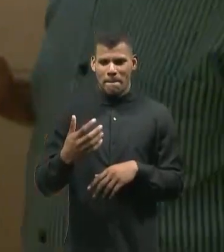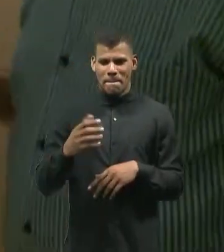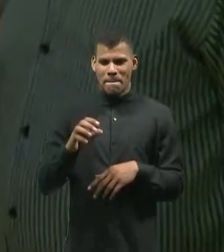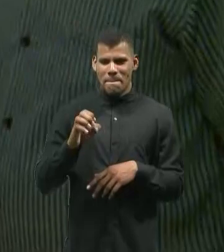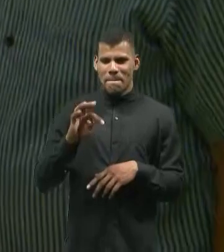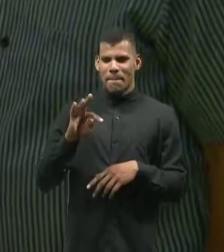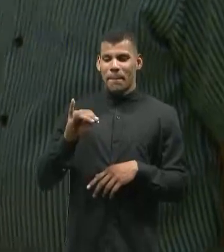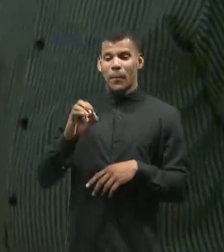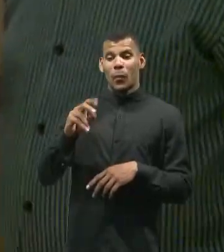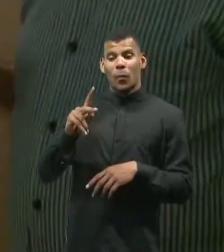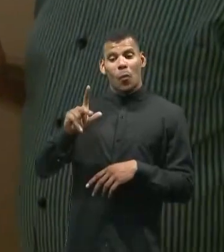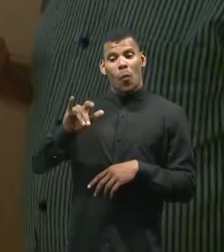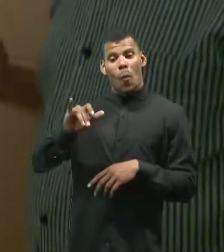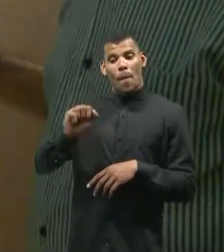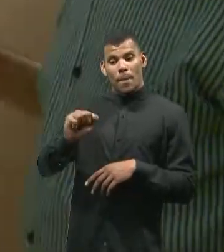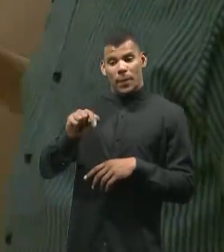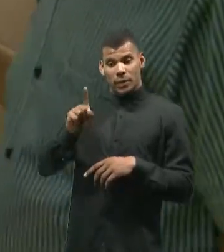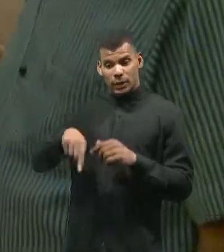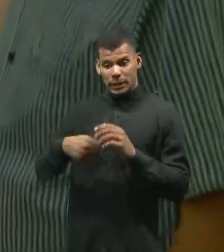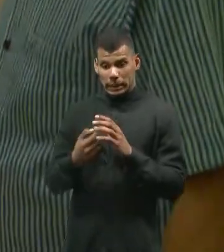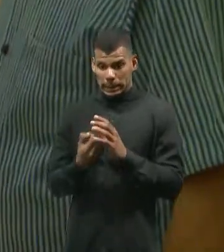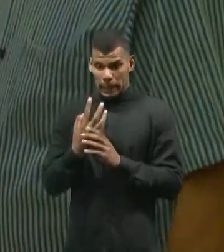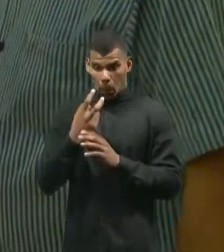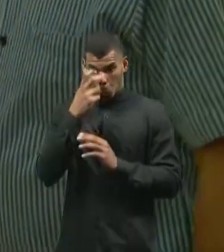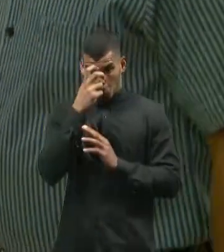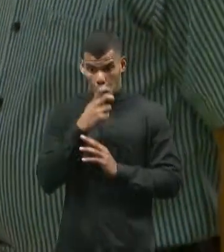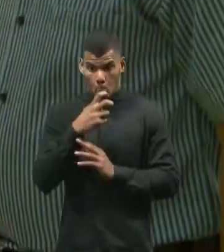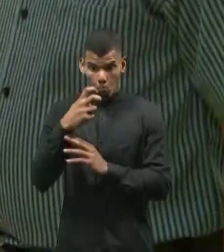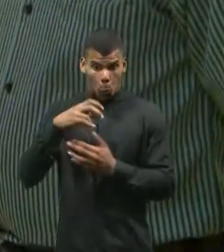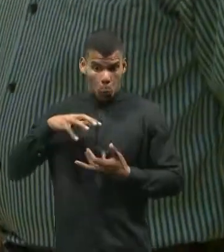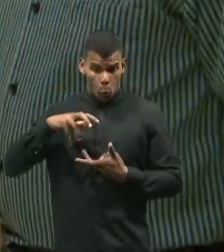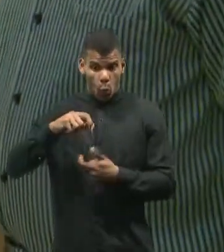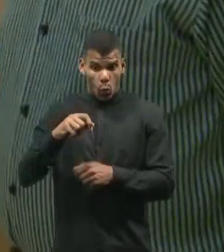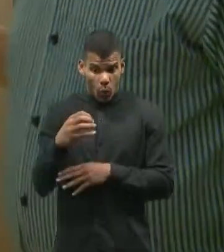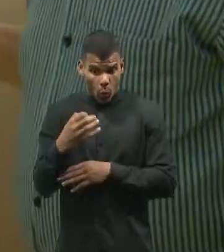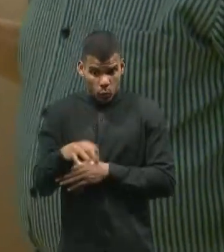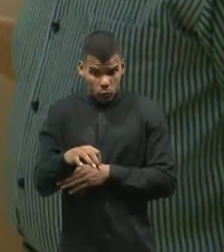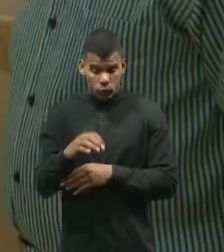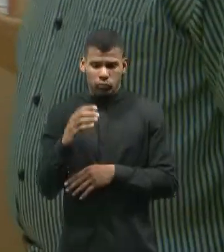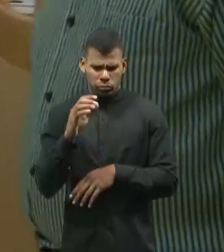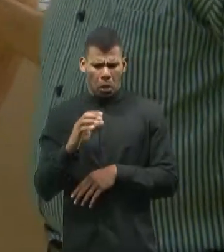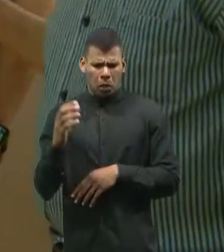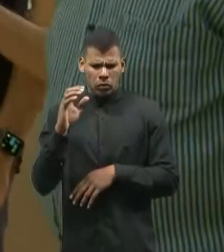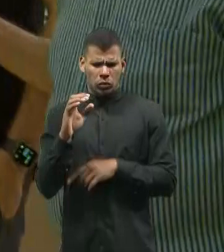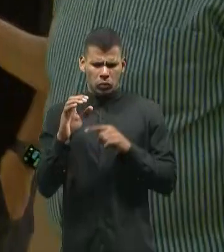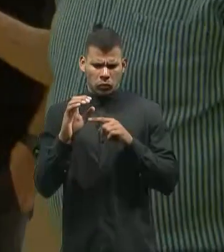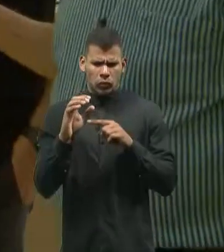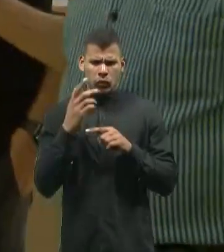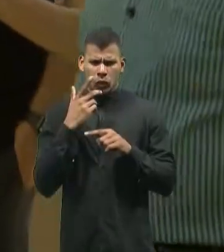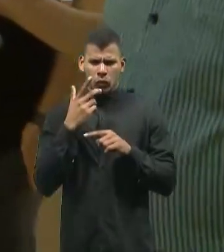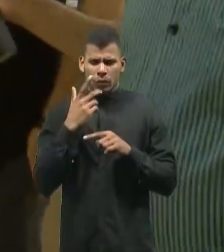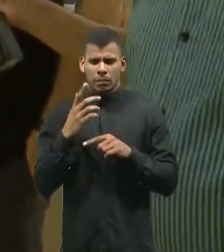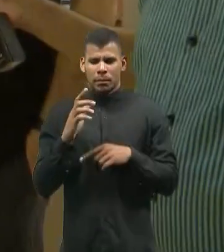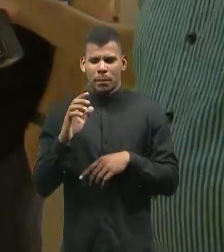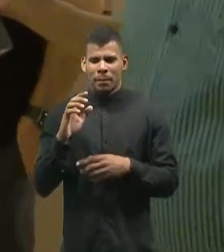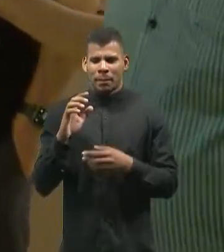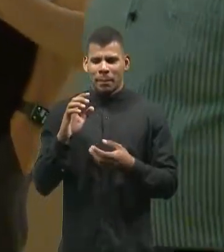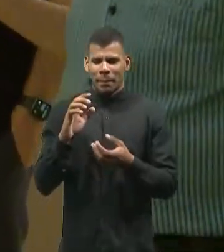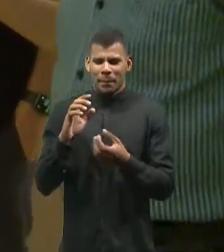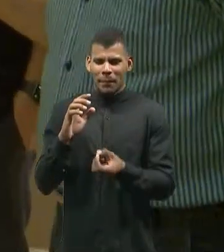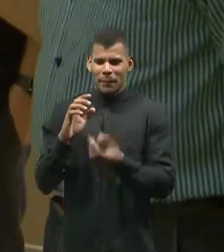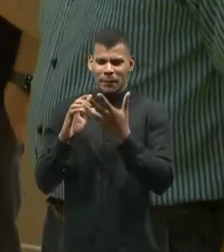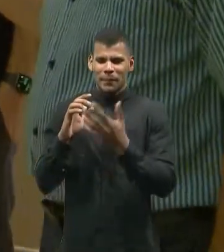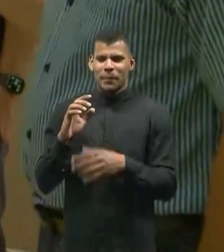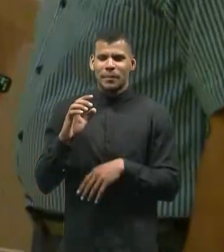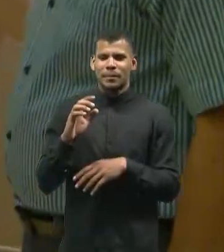o berço cultural da humanidade, não é isso? Isso. Né? Cientificamente falando, ali você encontrou há